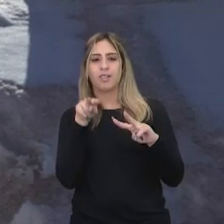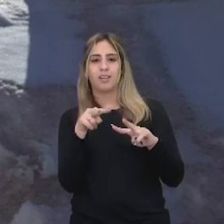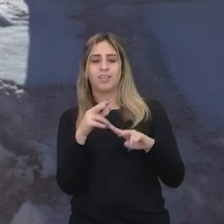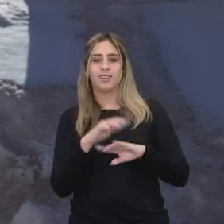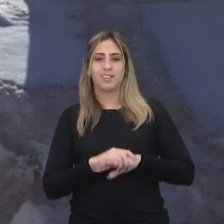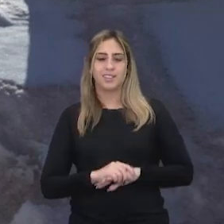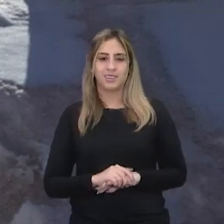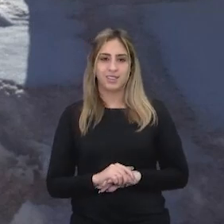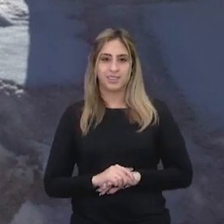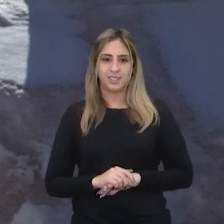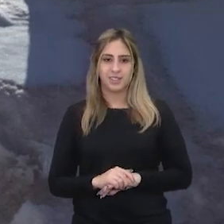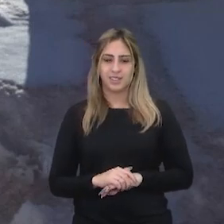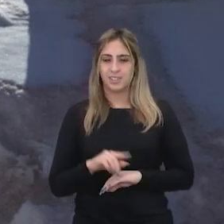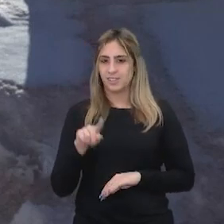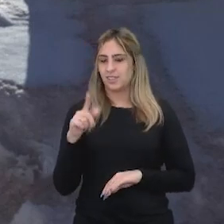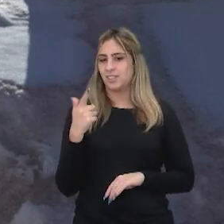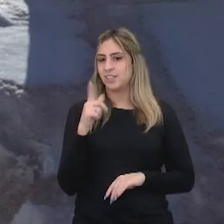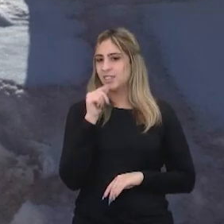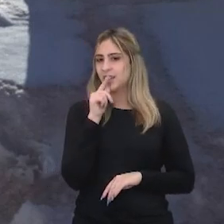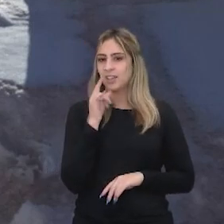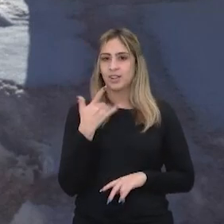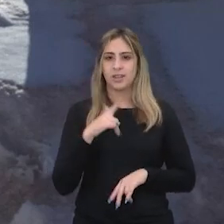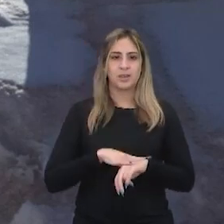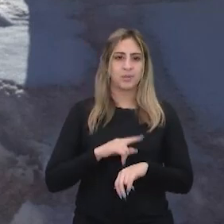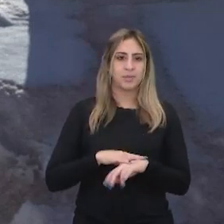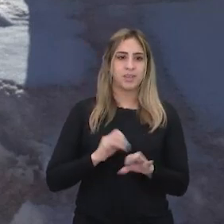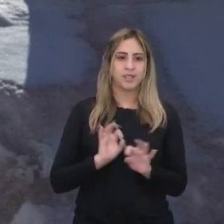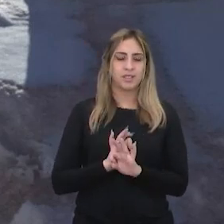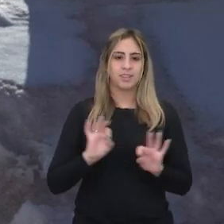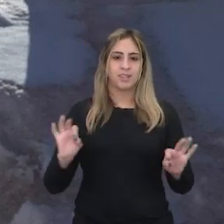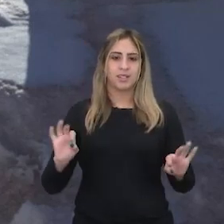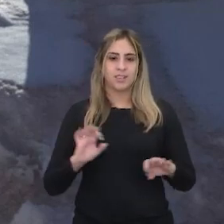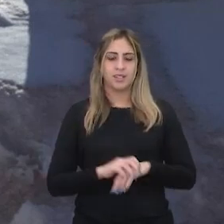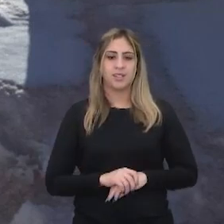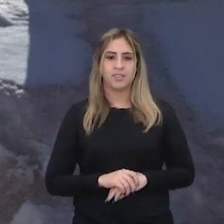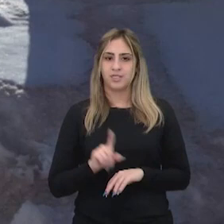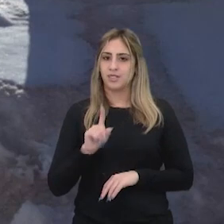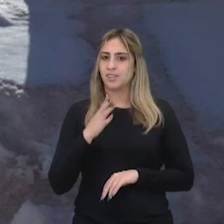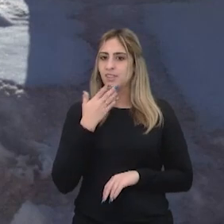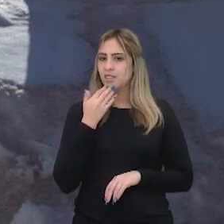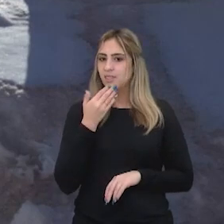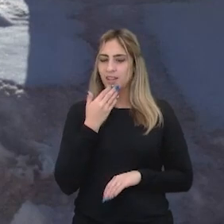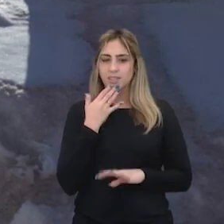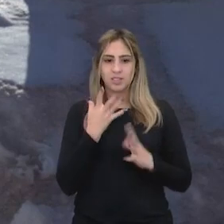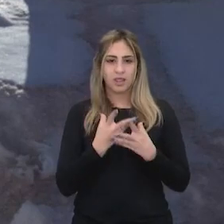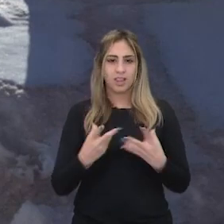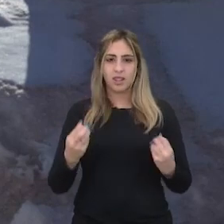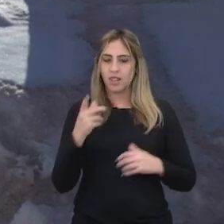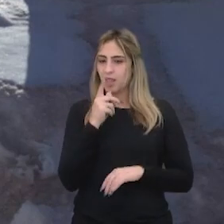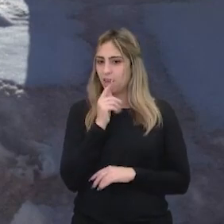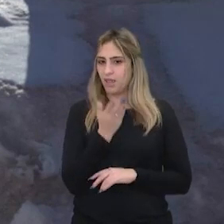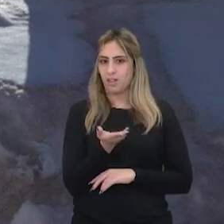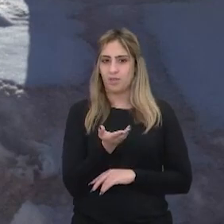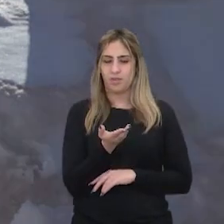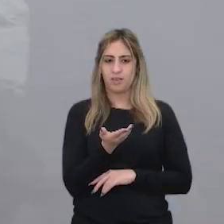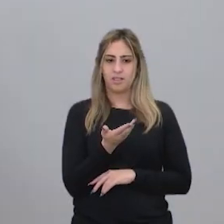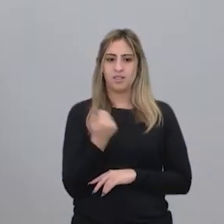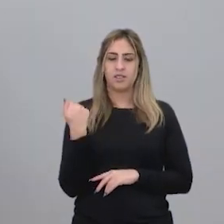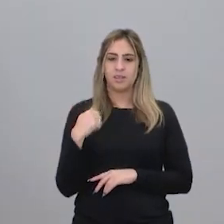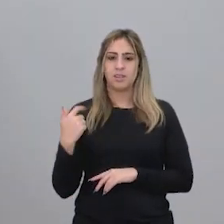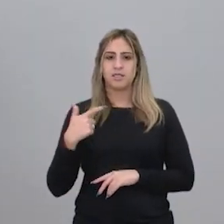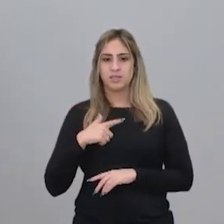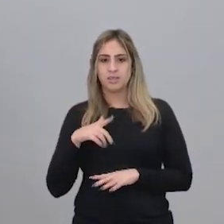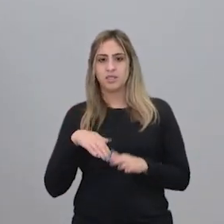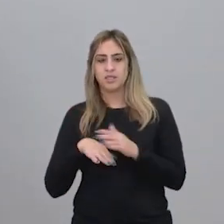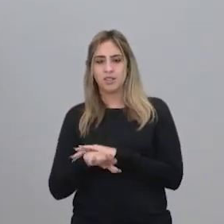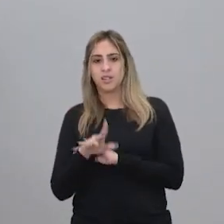Você tem água, só que derreter. É difícil. Não é fácil derreter água, porque assim, você tem que sempre